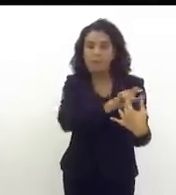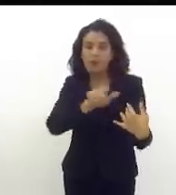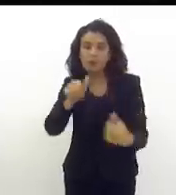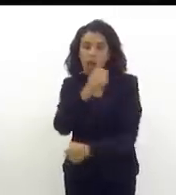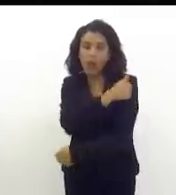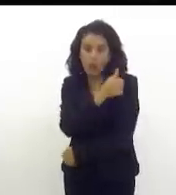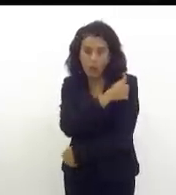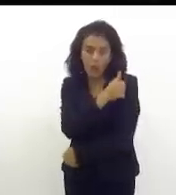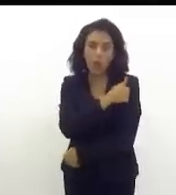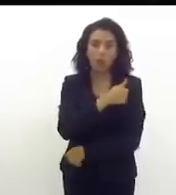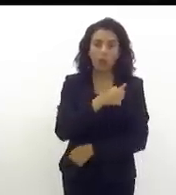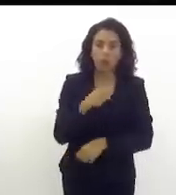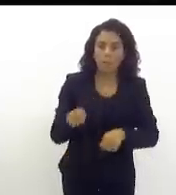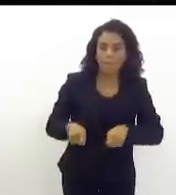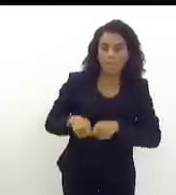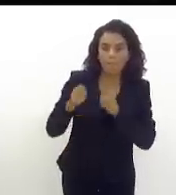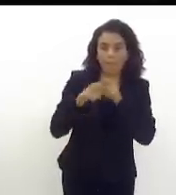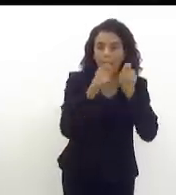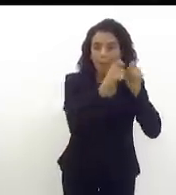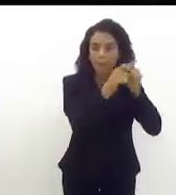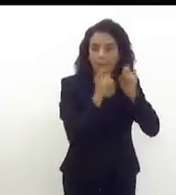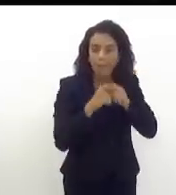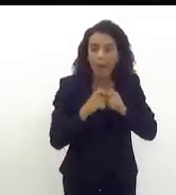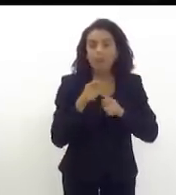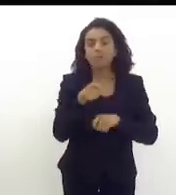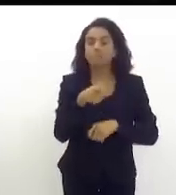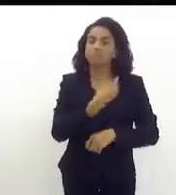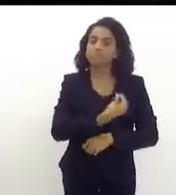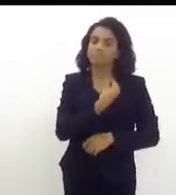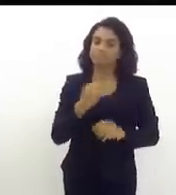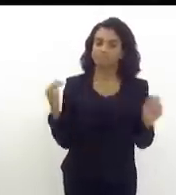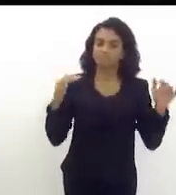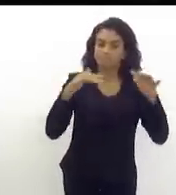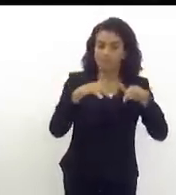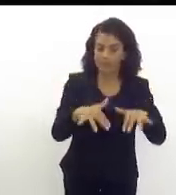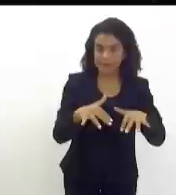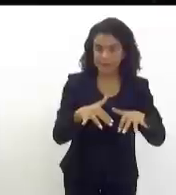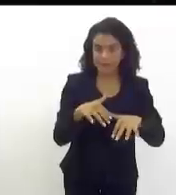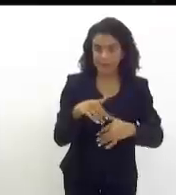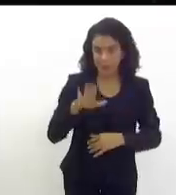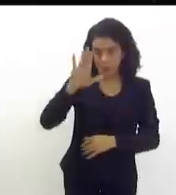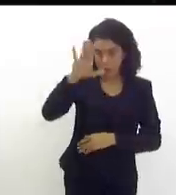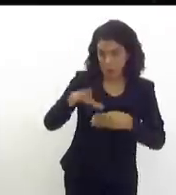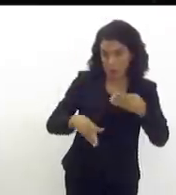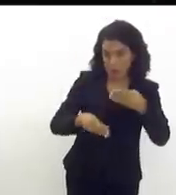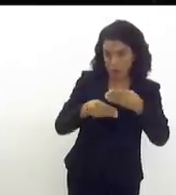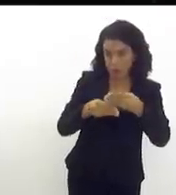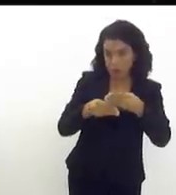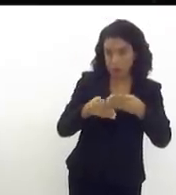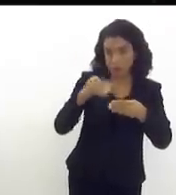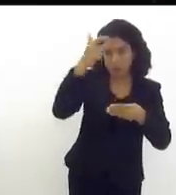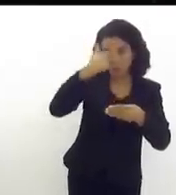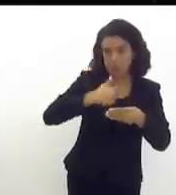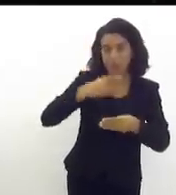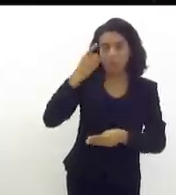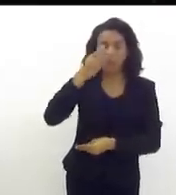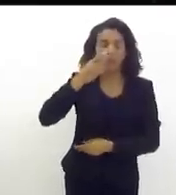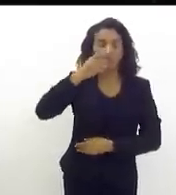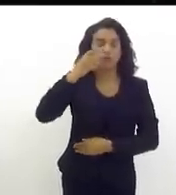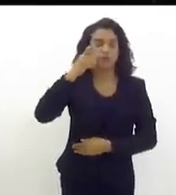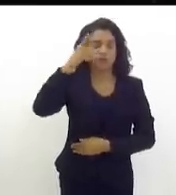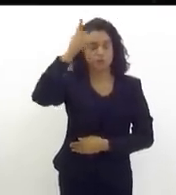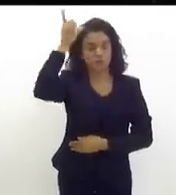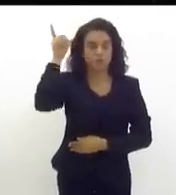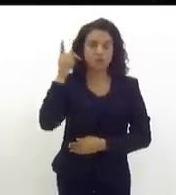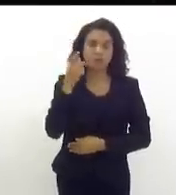inscritos que foram lesados hoje muito obrigado pois não Deputado Luis